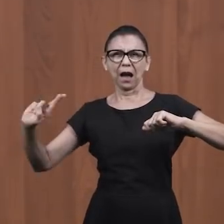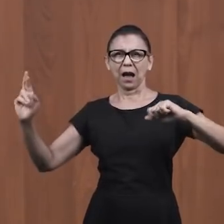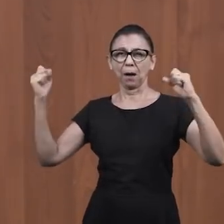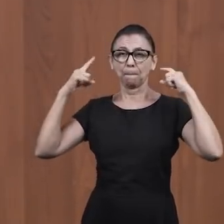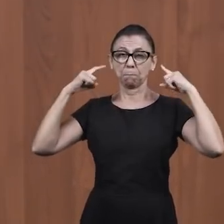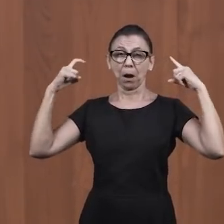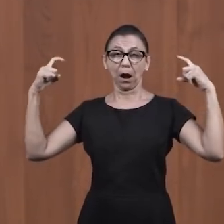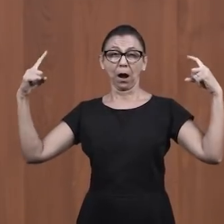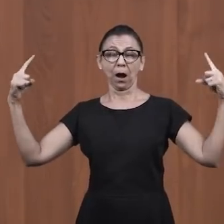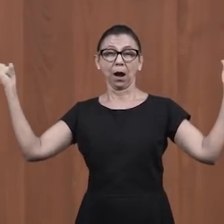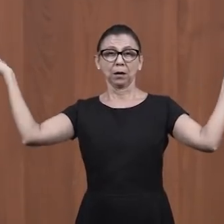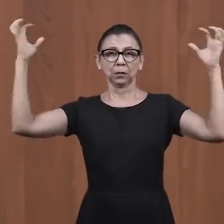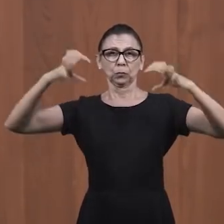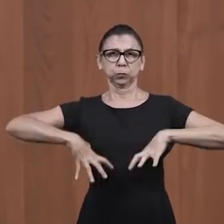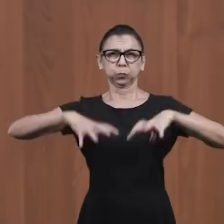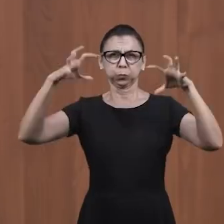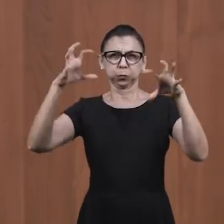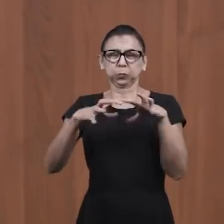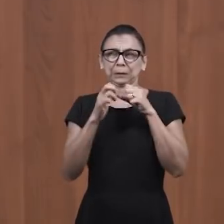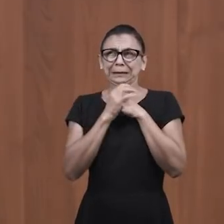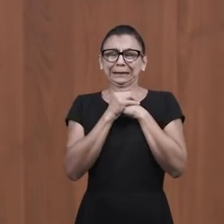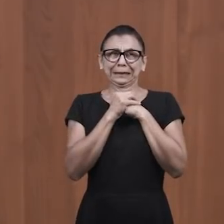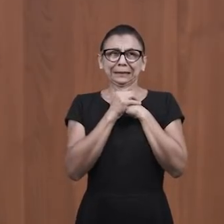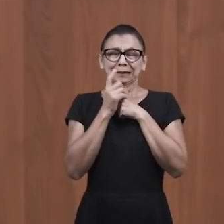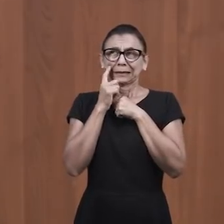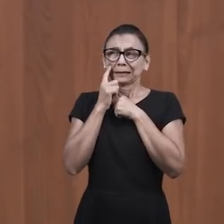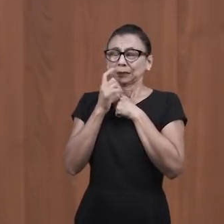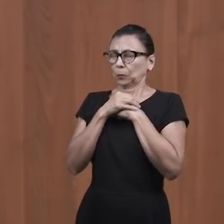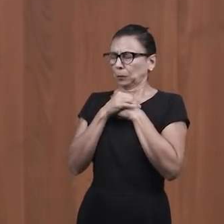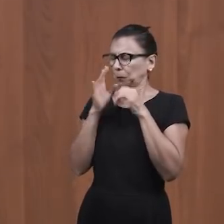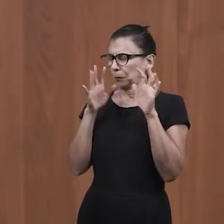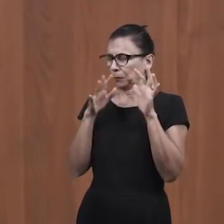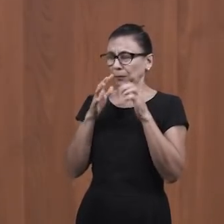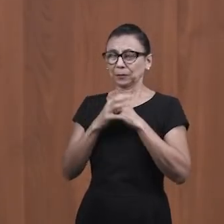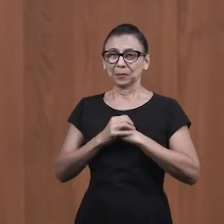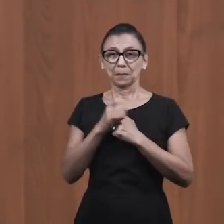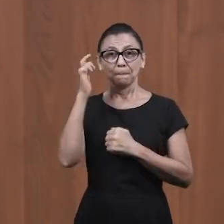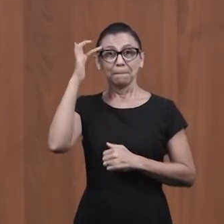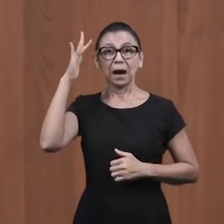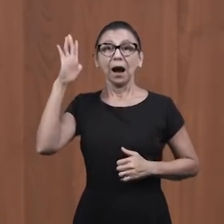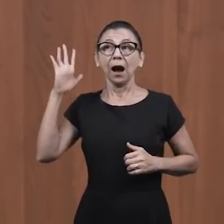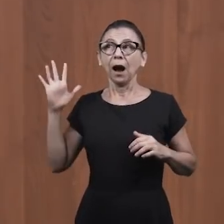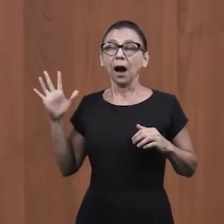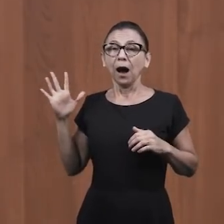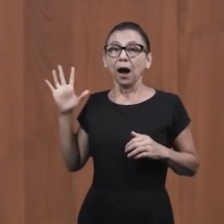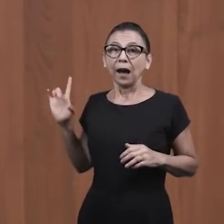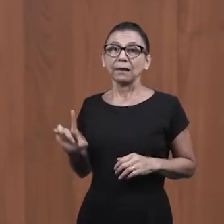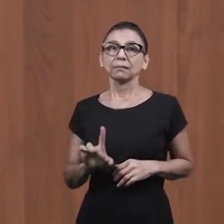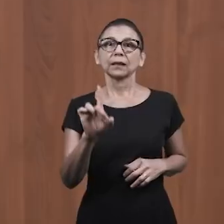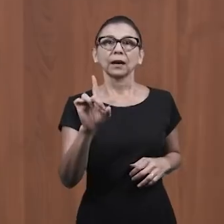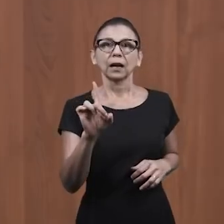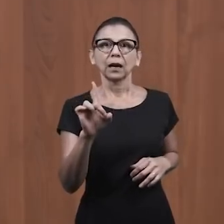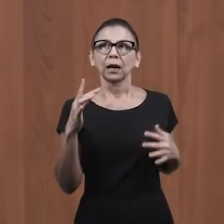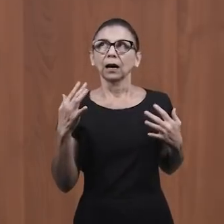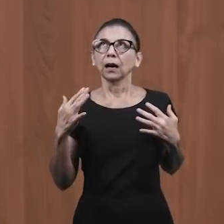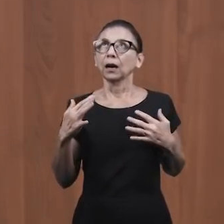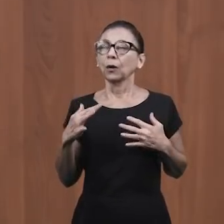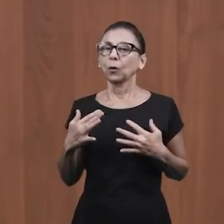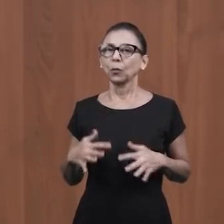Olá, pessoal! Tudo bem com vocês? Eu saúdo a todos que estão nos assistindo, especialmente as